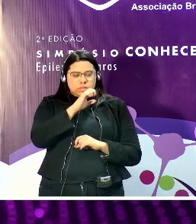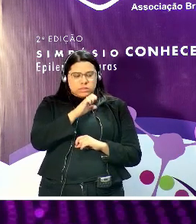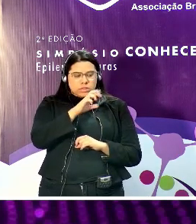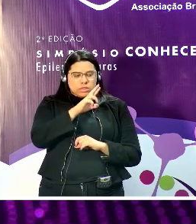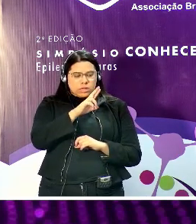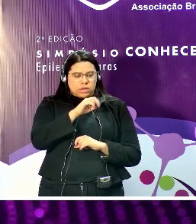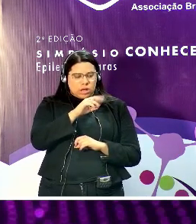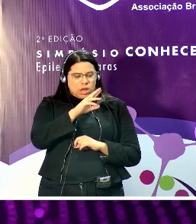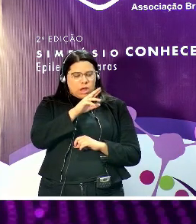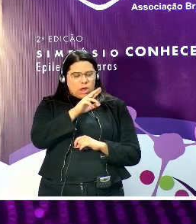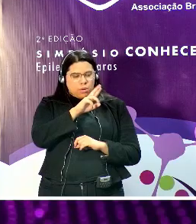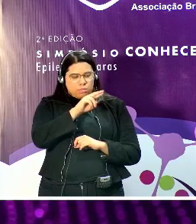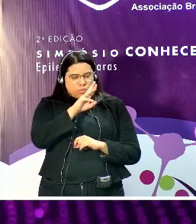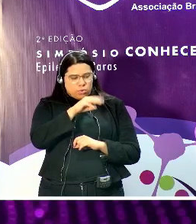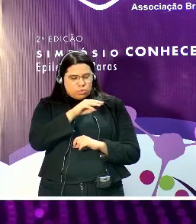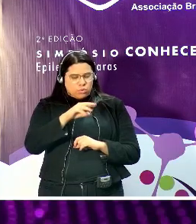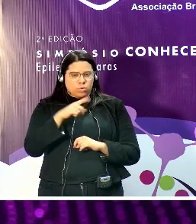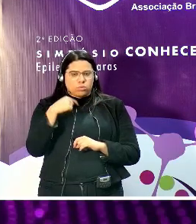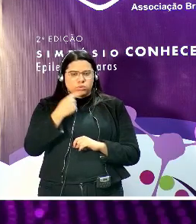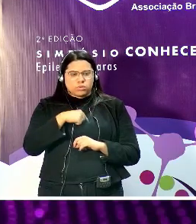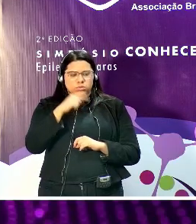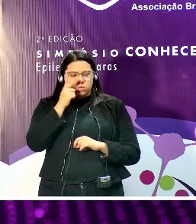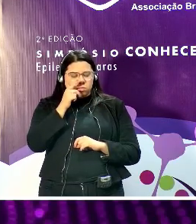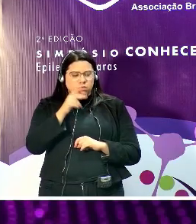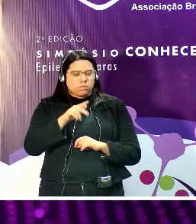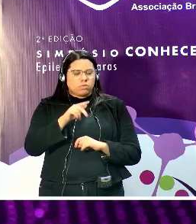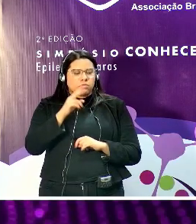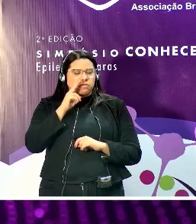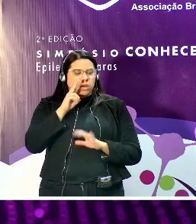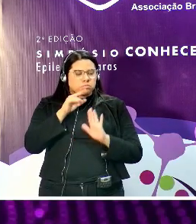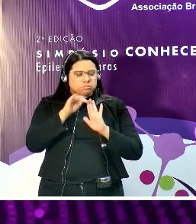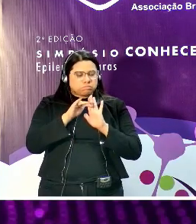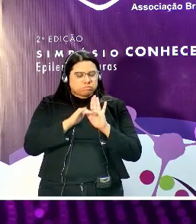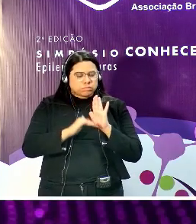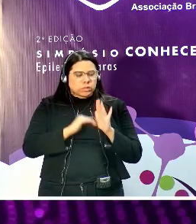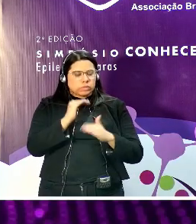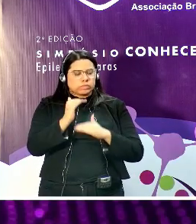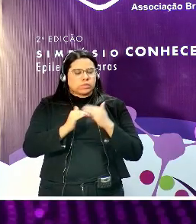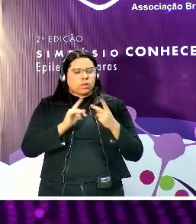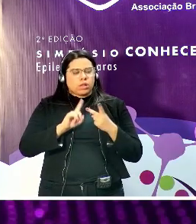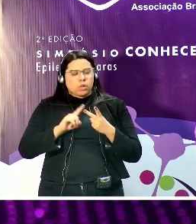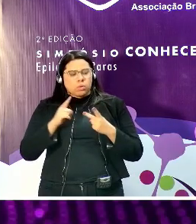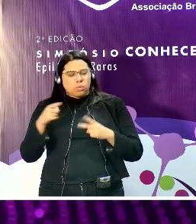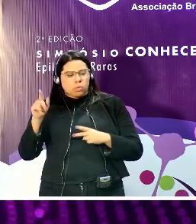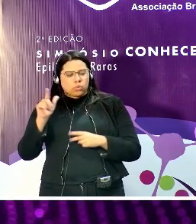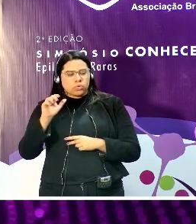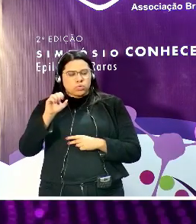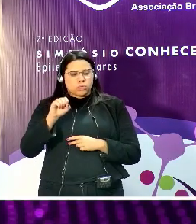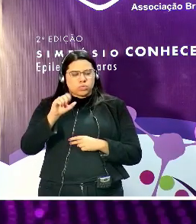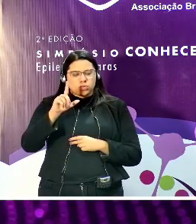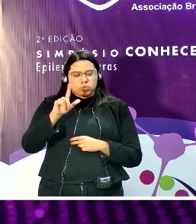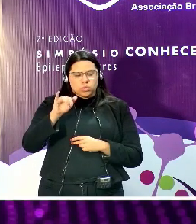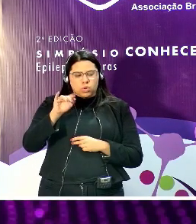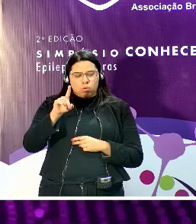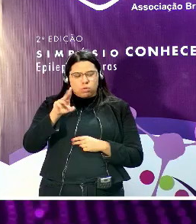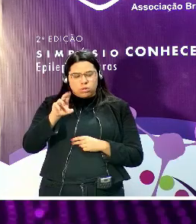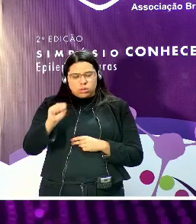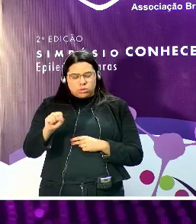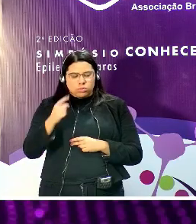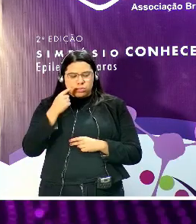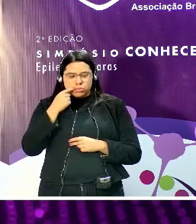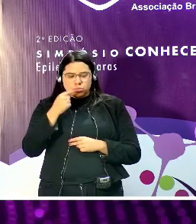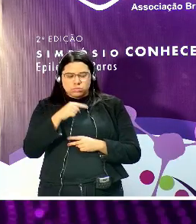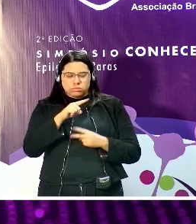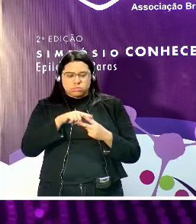moléculas. A gente consegue ver vários programas avançando. E também o Sólidos, que é o nosso programa de nucleotídeos.